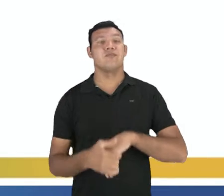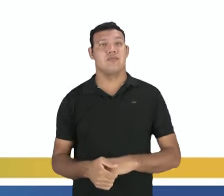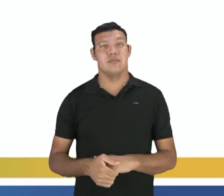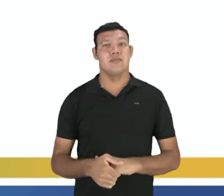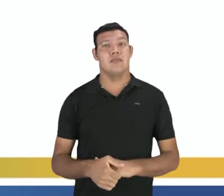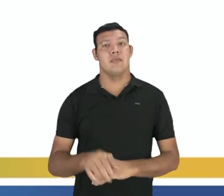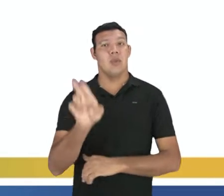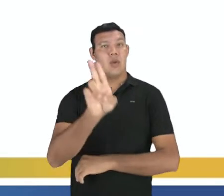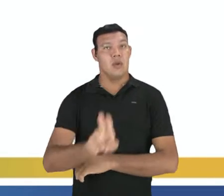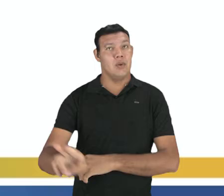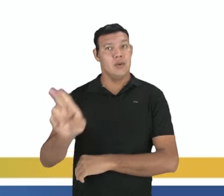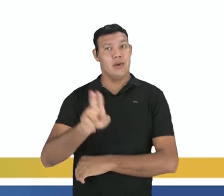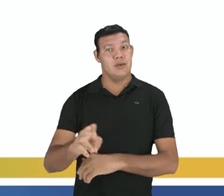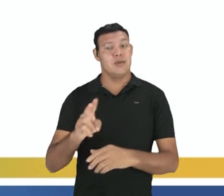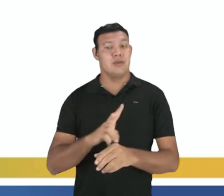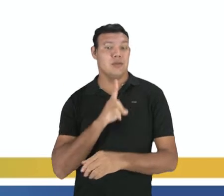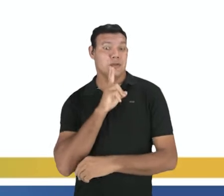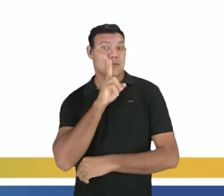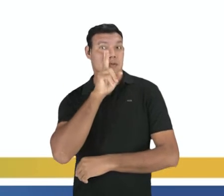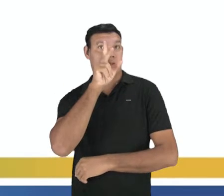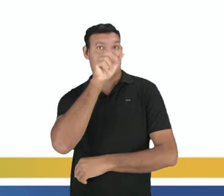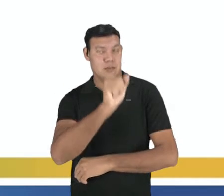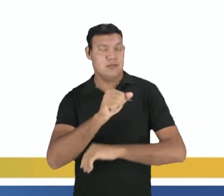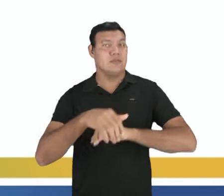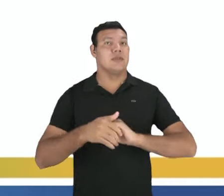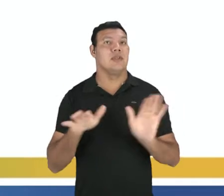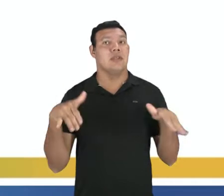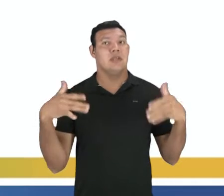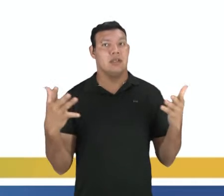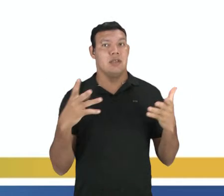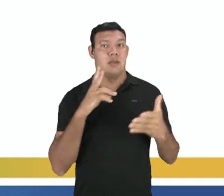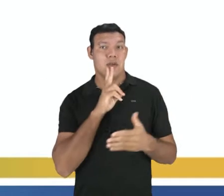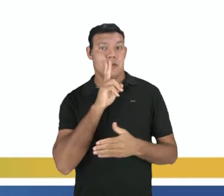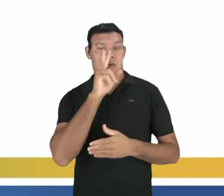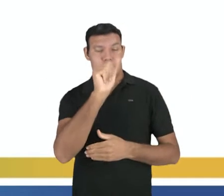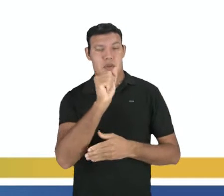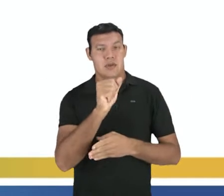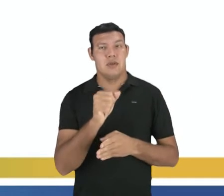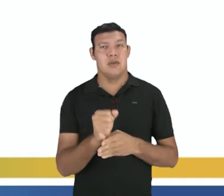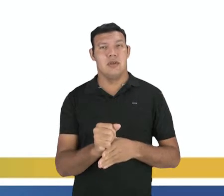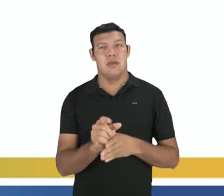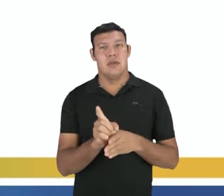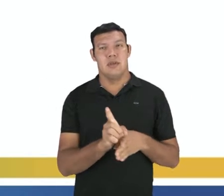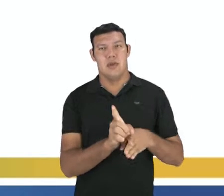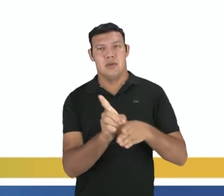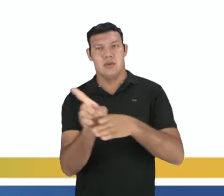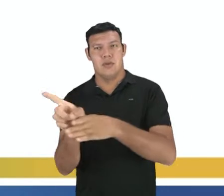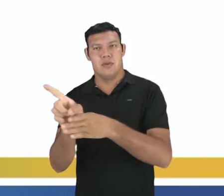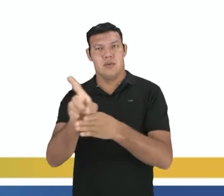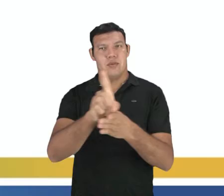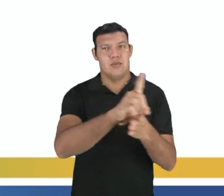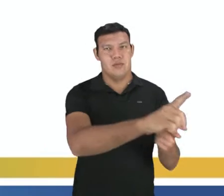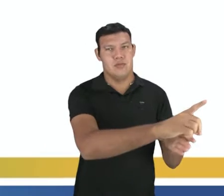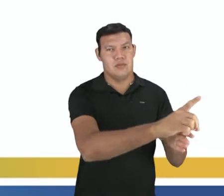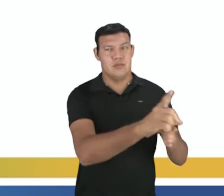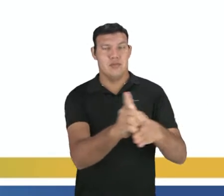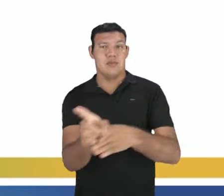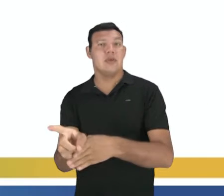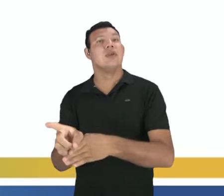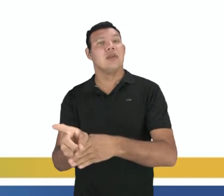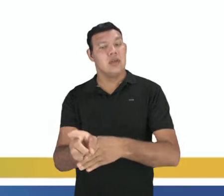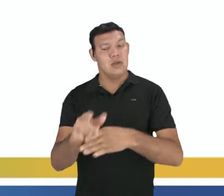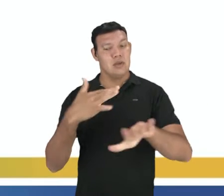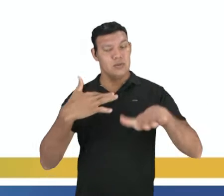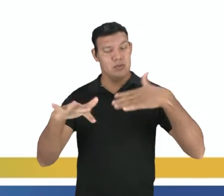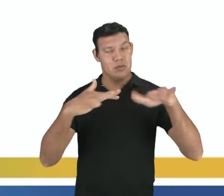aplicação da expressão do trabalho quando a força estiver na mesma direção do deslocamento olha aqui ó força na